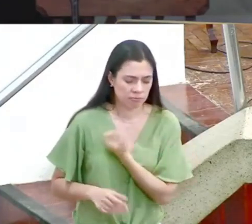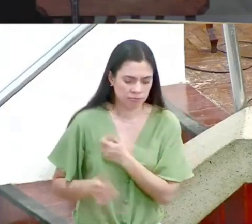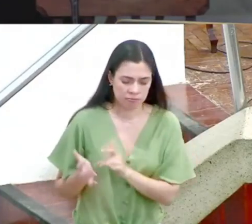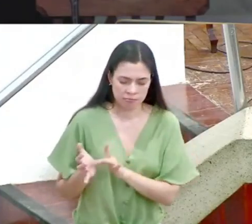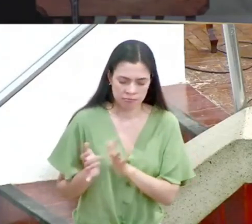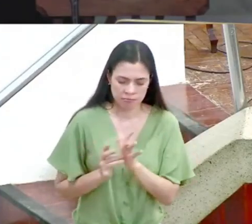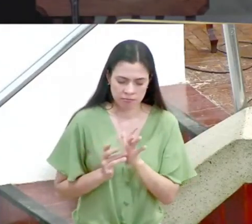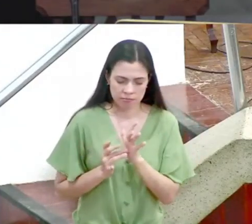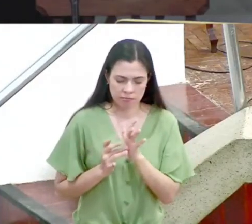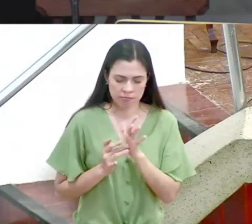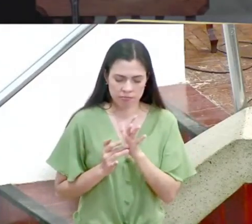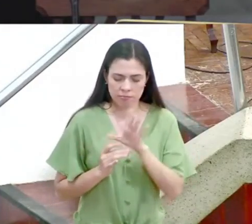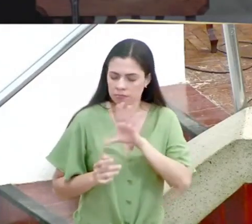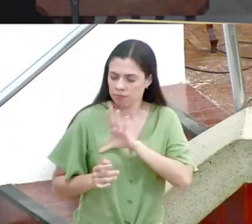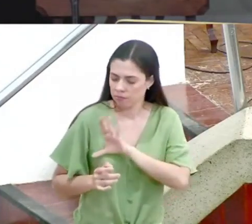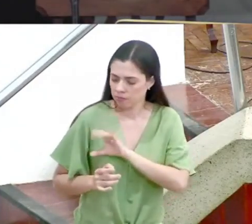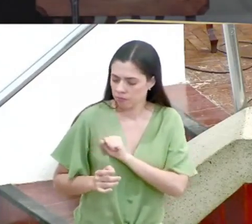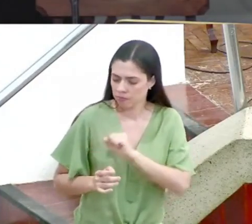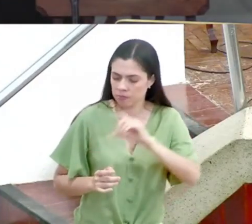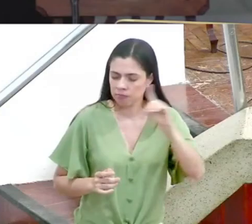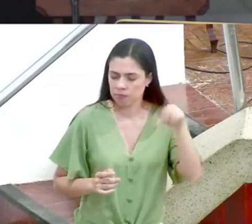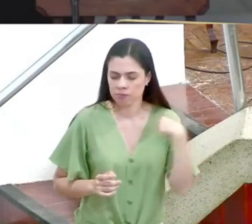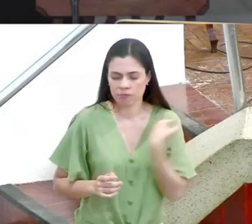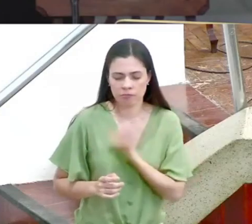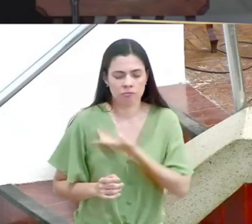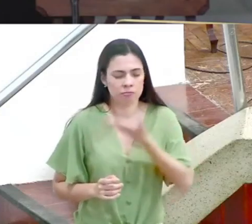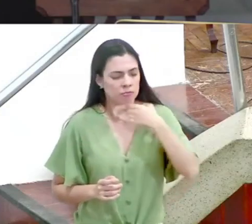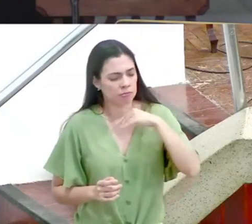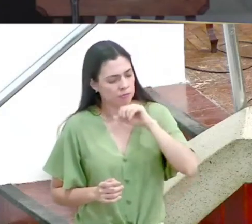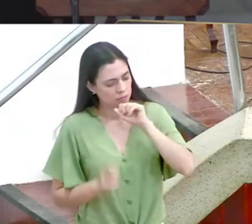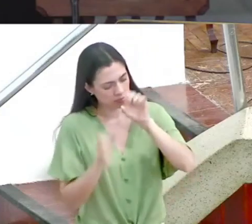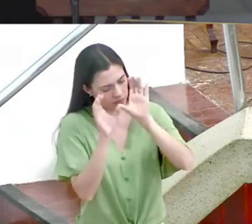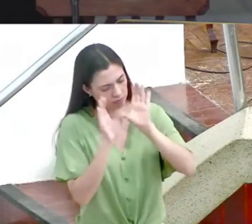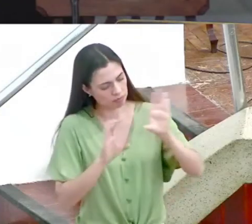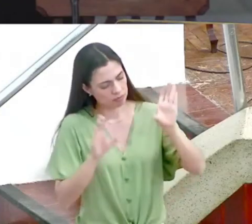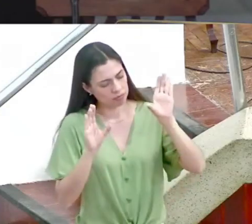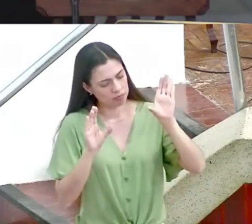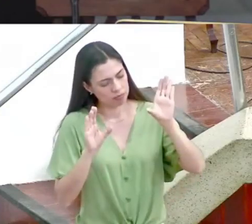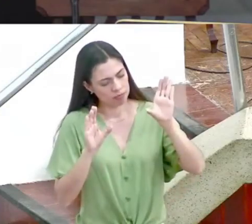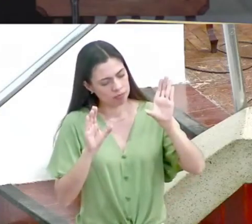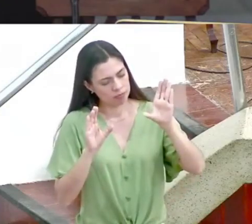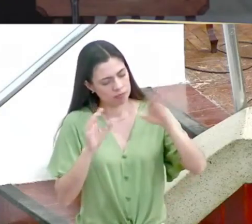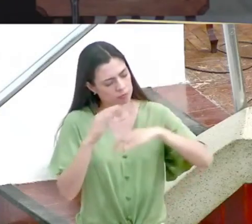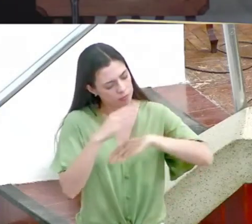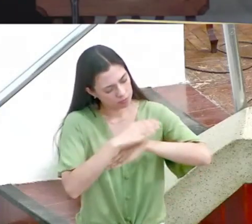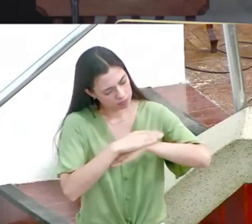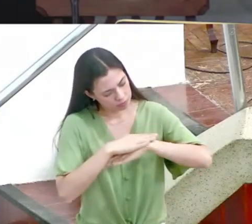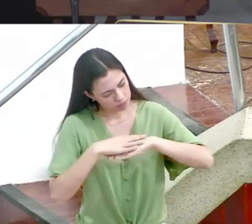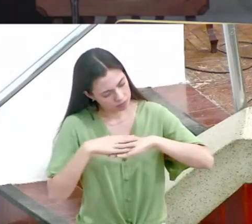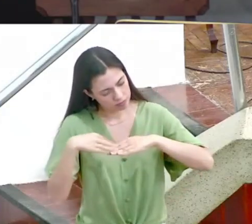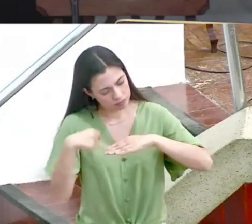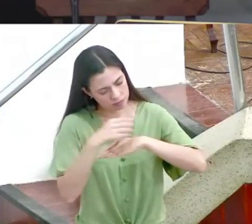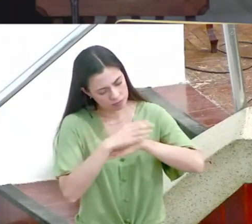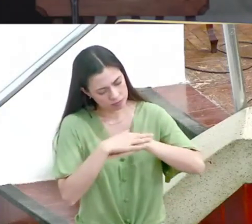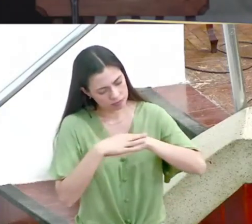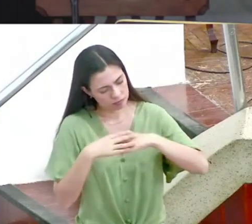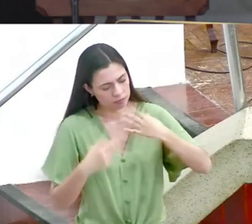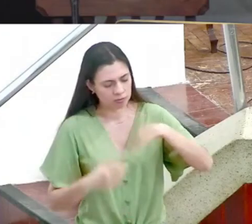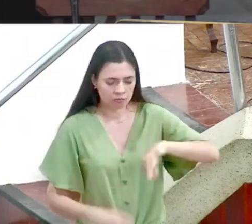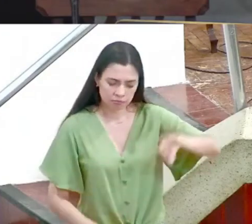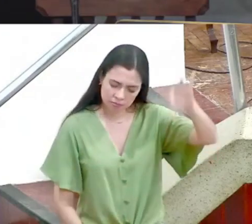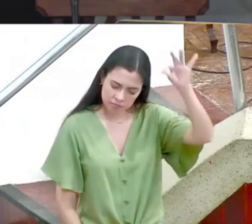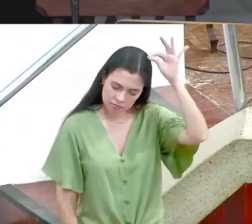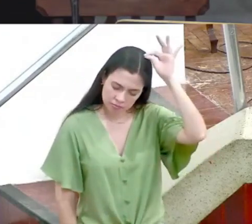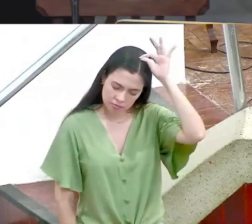Cristo que o amor de Deus o nosso pai celestial e que as ternas consolações do